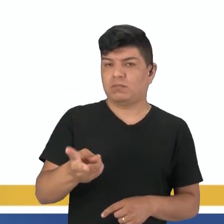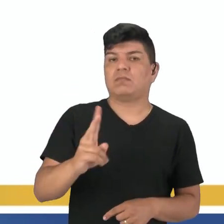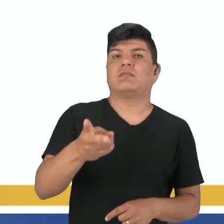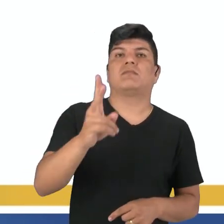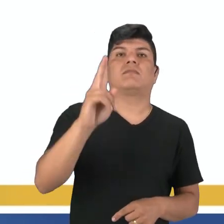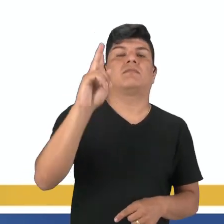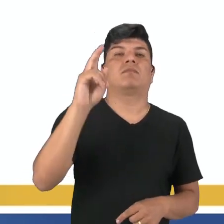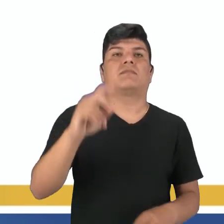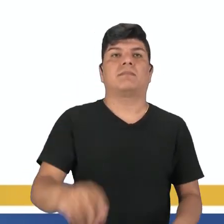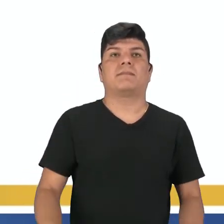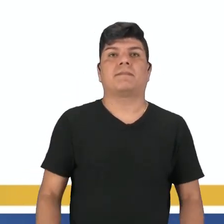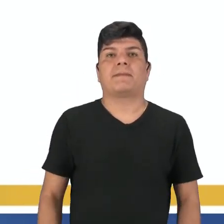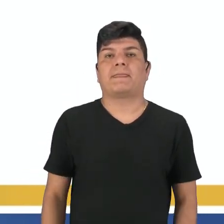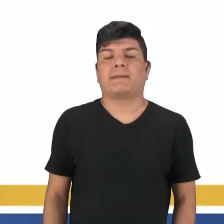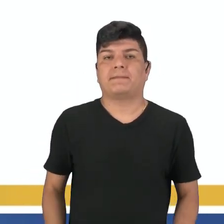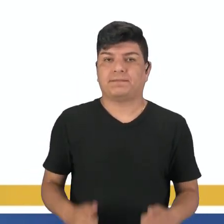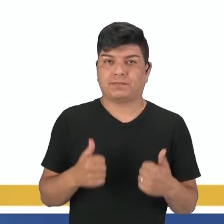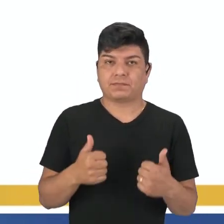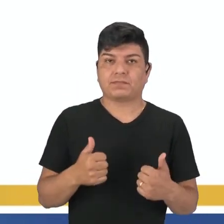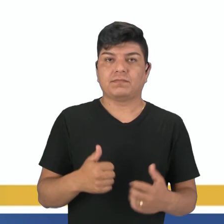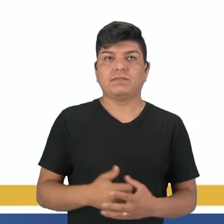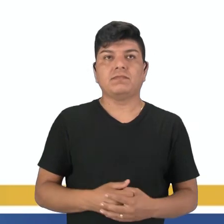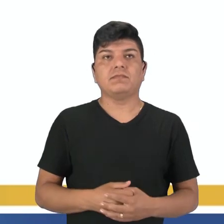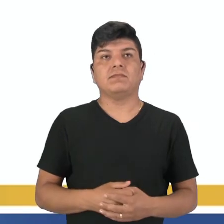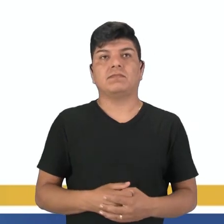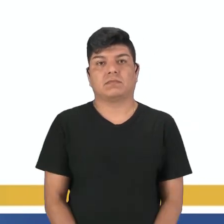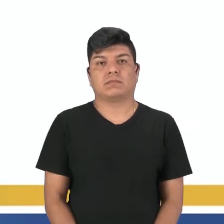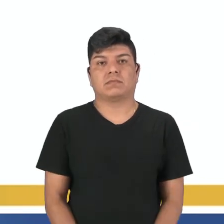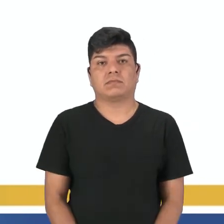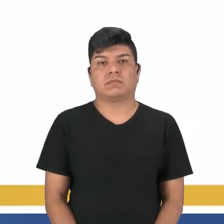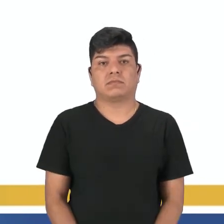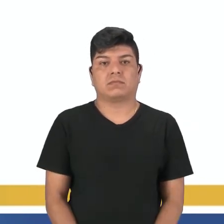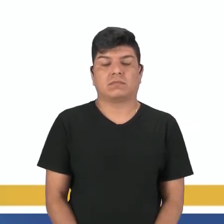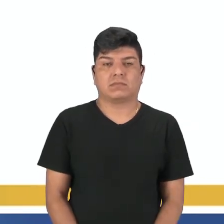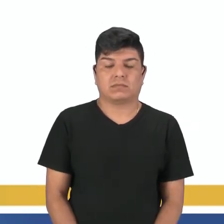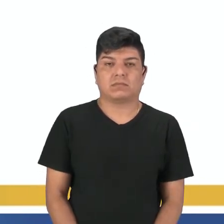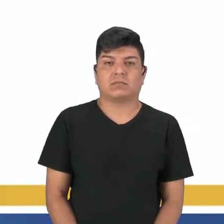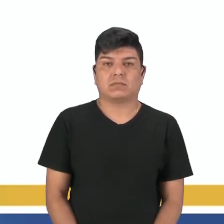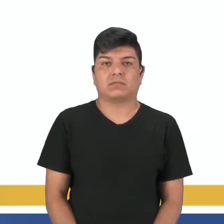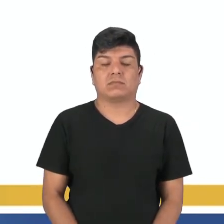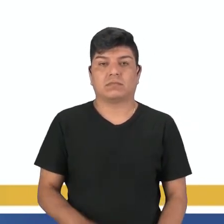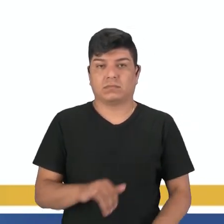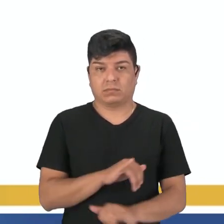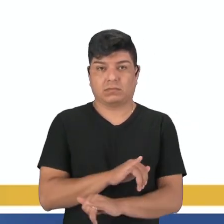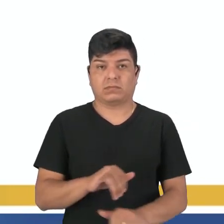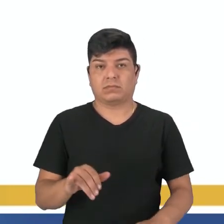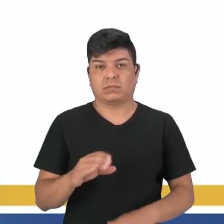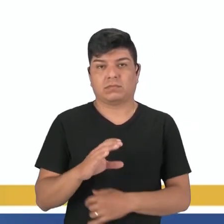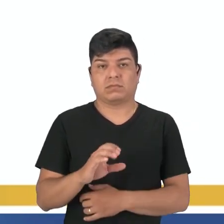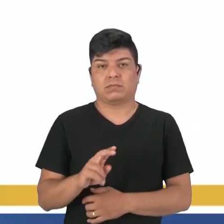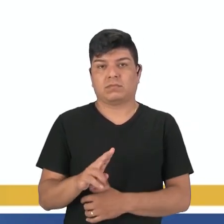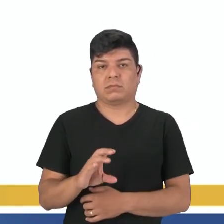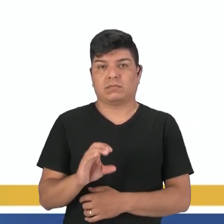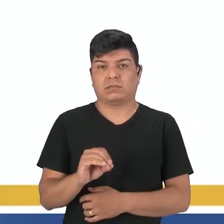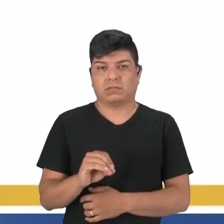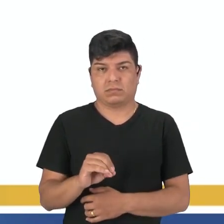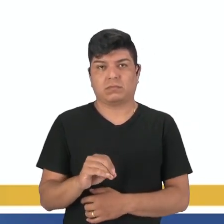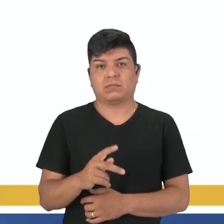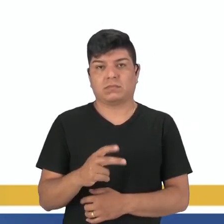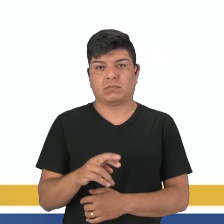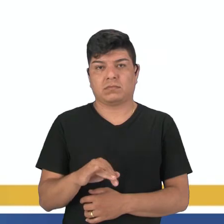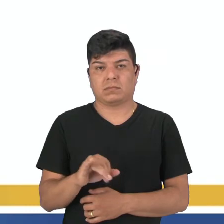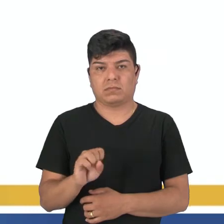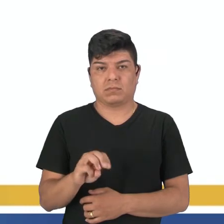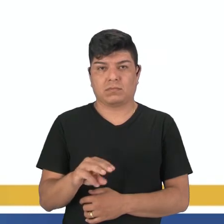assim sucessivamente, tá bom? Eu quero falar também para vocês do cubo. Ele também é um